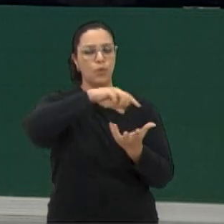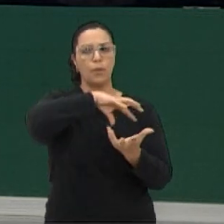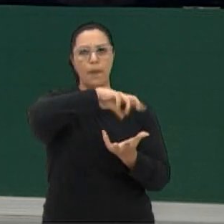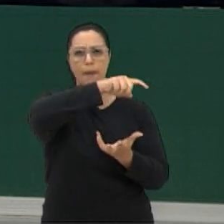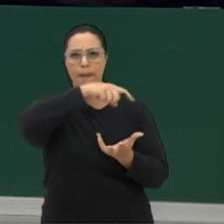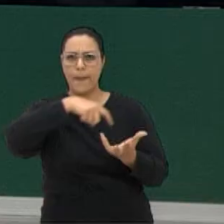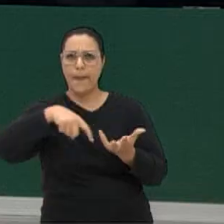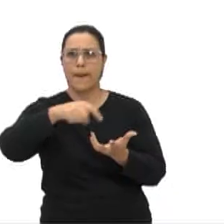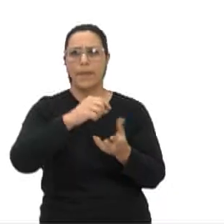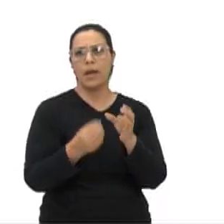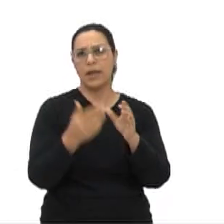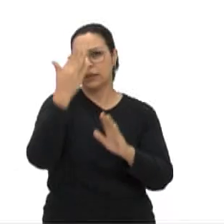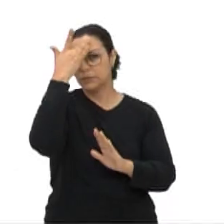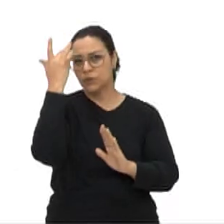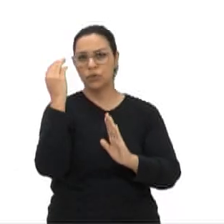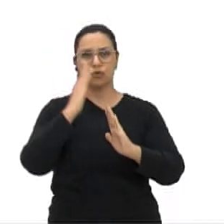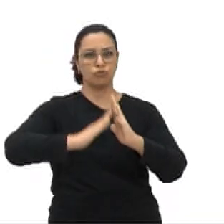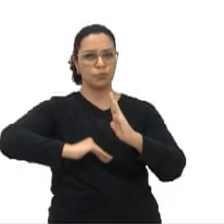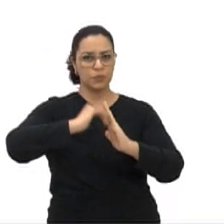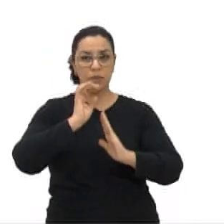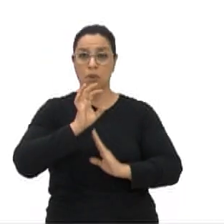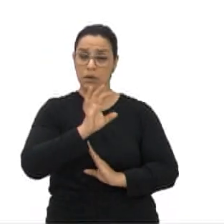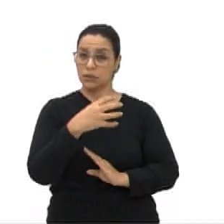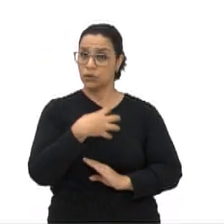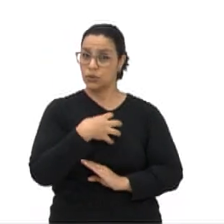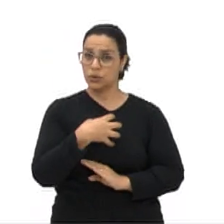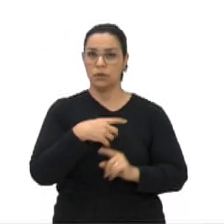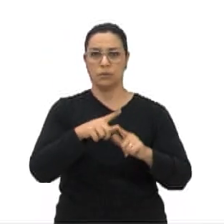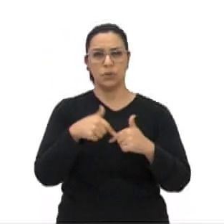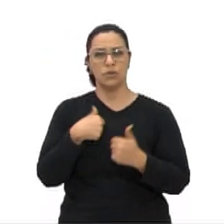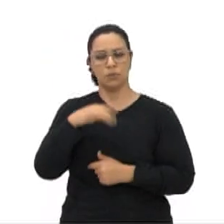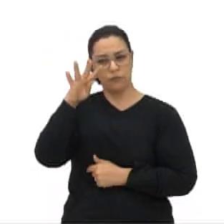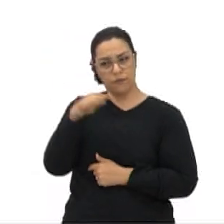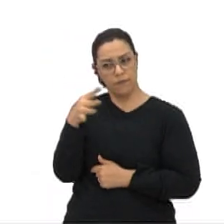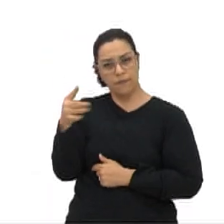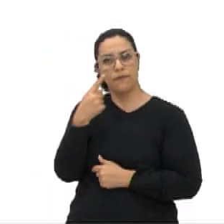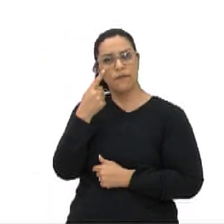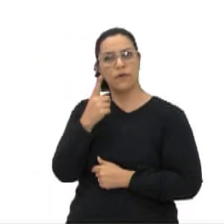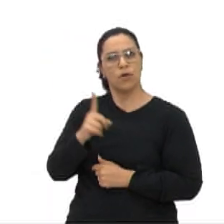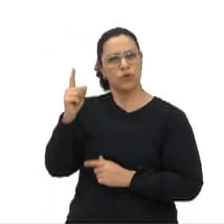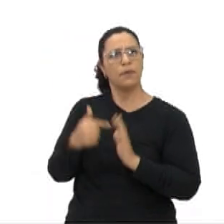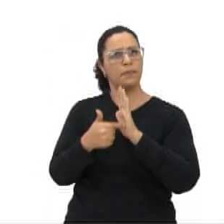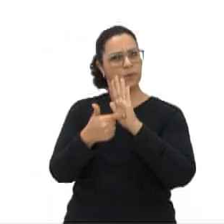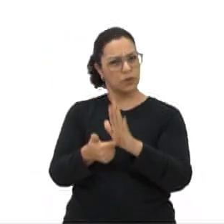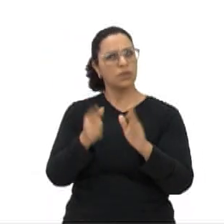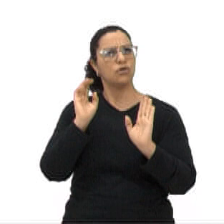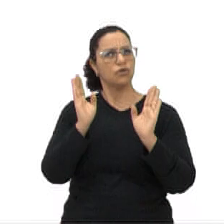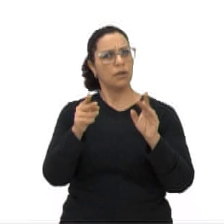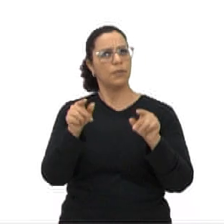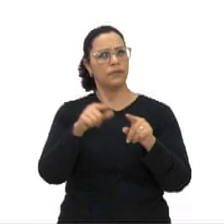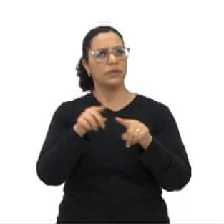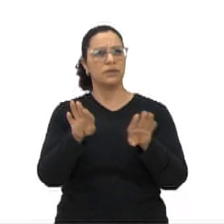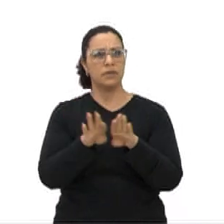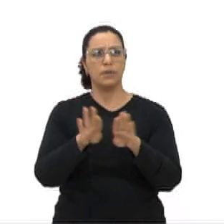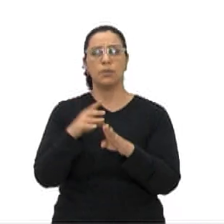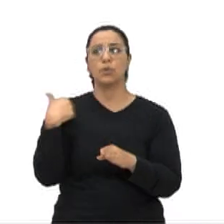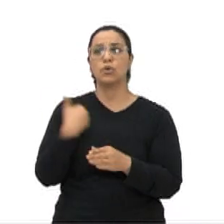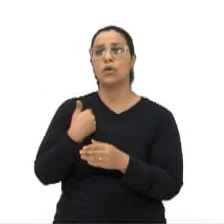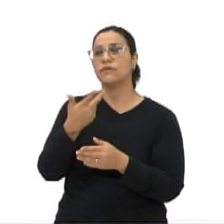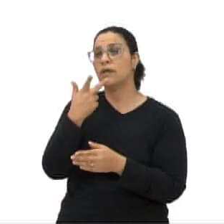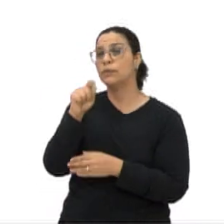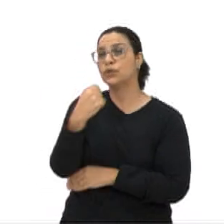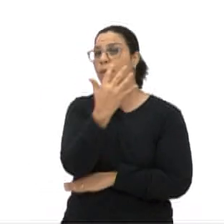Então, mas nesse sentido, a gente olhando para o nosso esquema aqui, que eu já até mostrei outra vez para vocês quando estávamos trabalhando